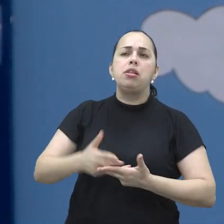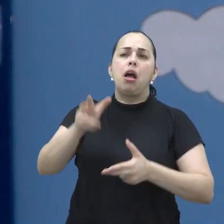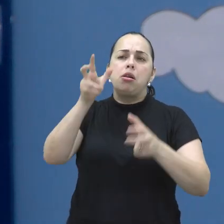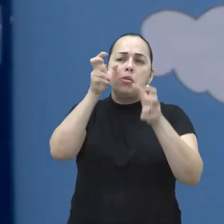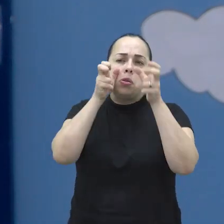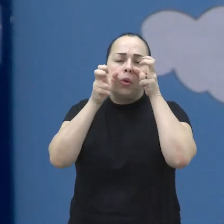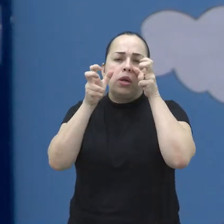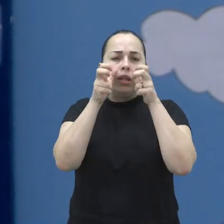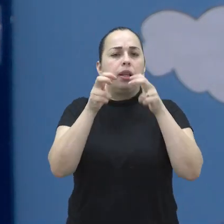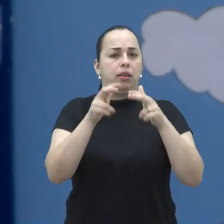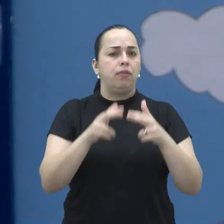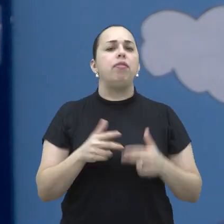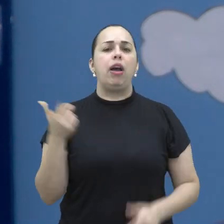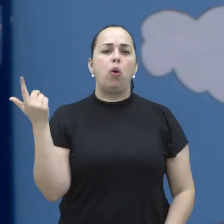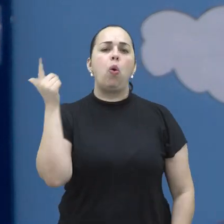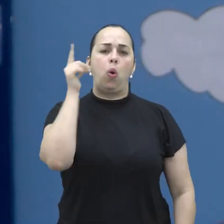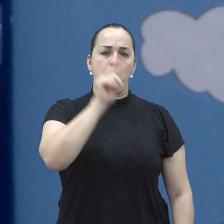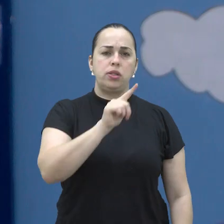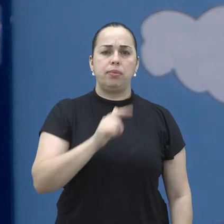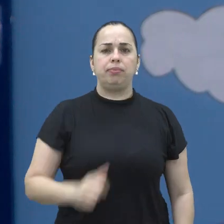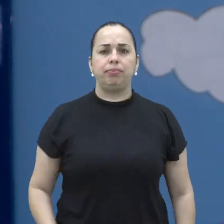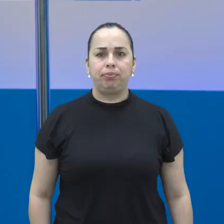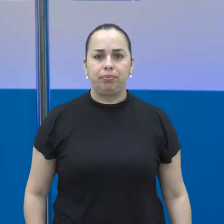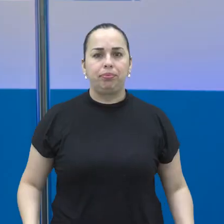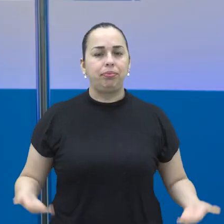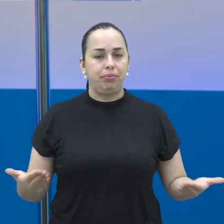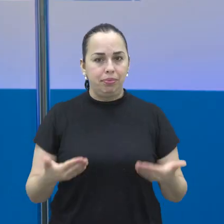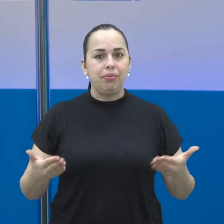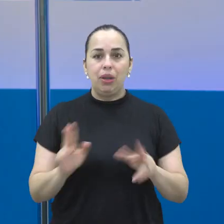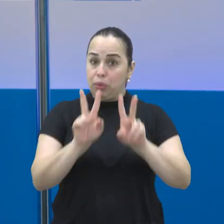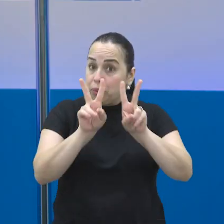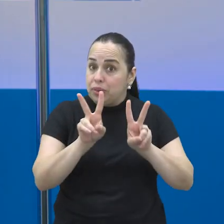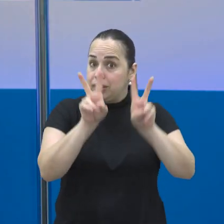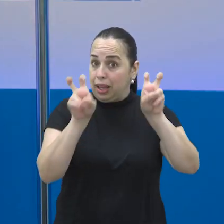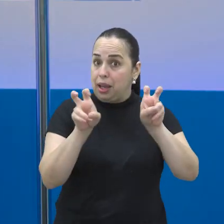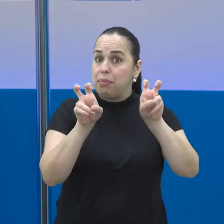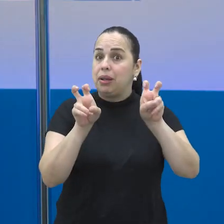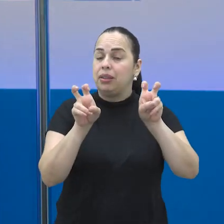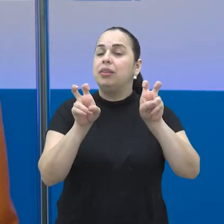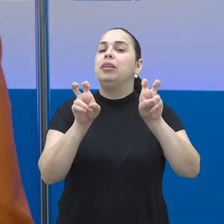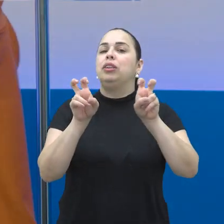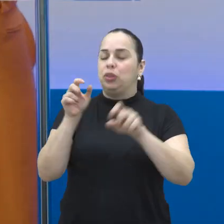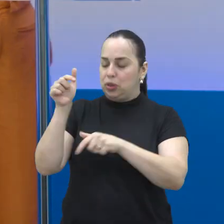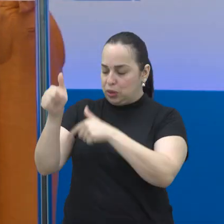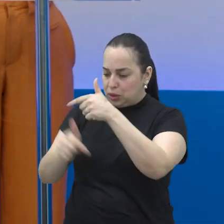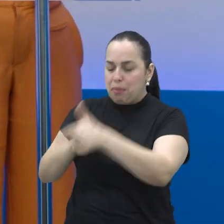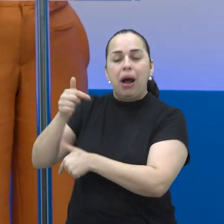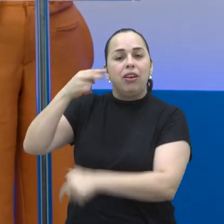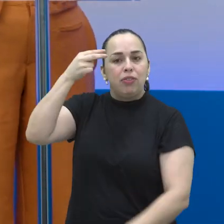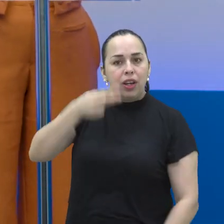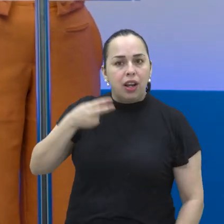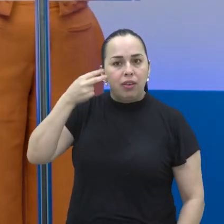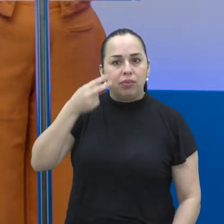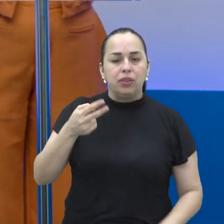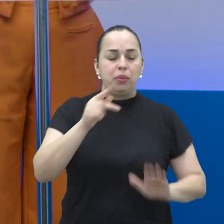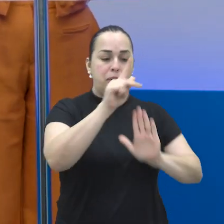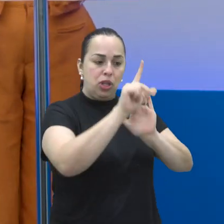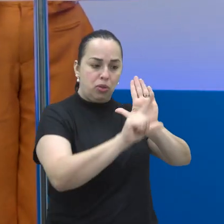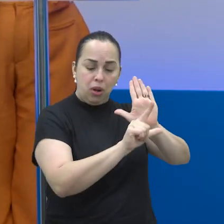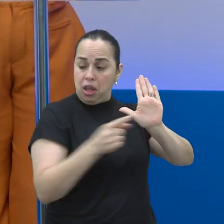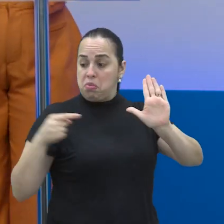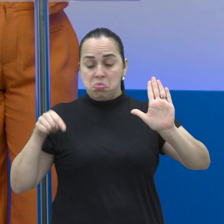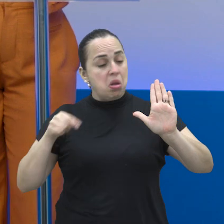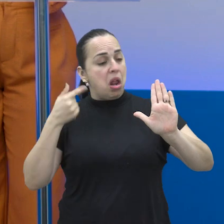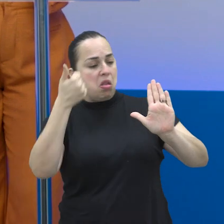certeza que as escolas iriam ganhar bastante com o nosso projeto. A gente segue falando sobre o trabalho dos parlamentares. Os vereadores aprovaram